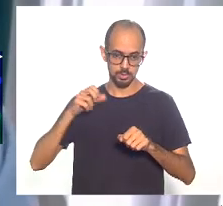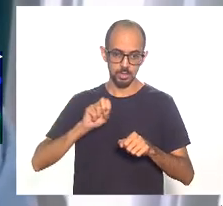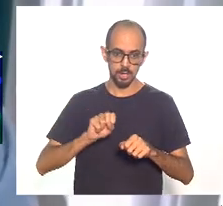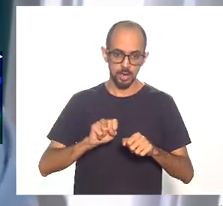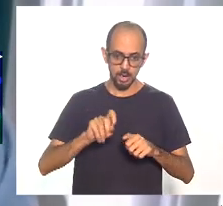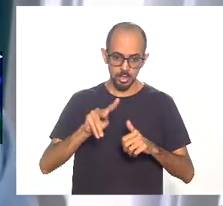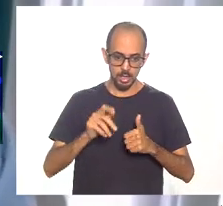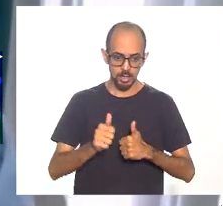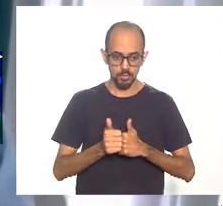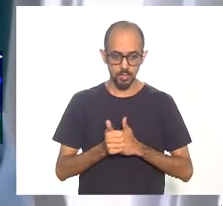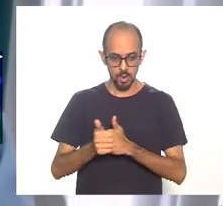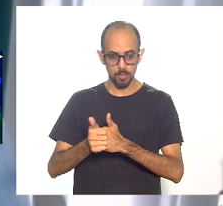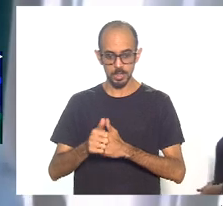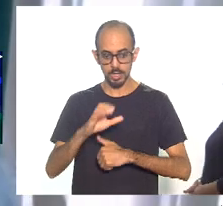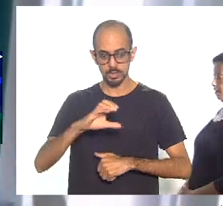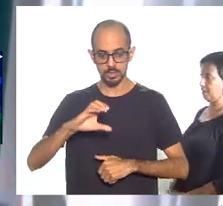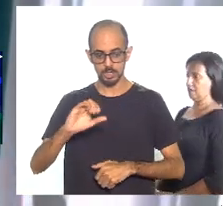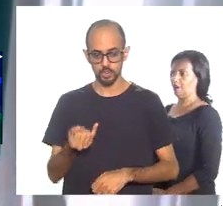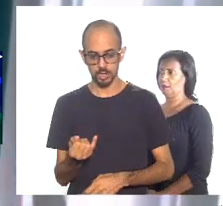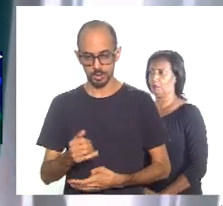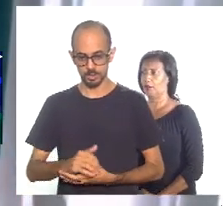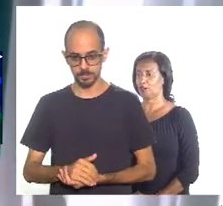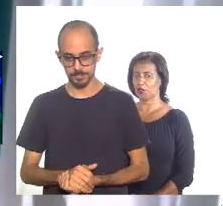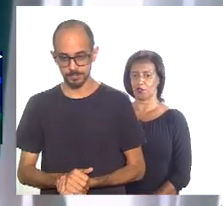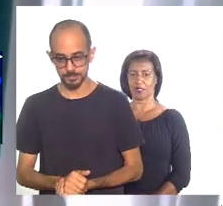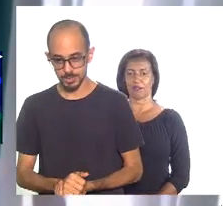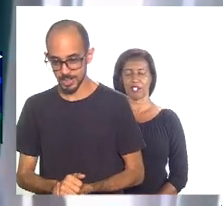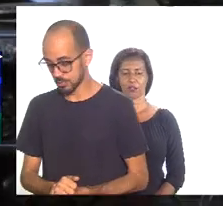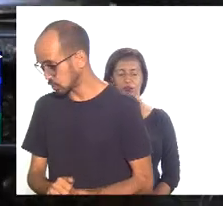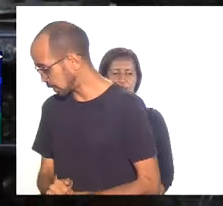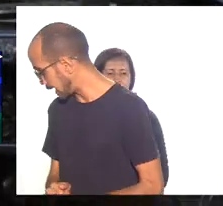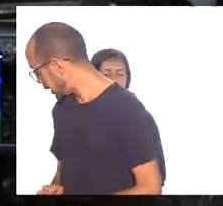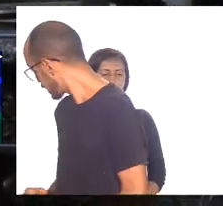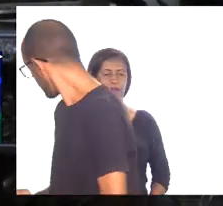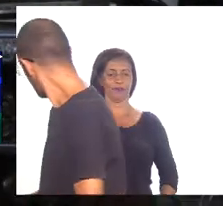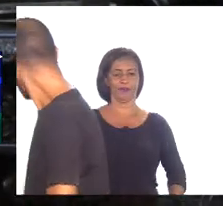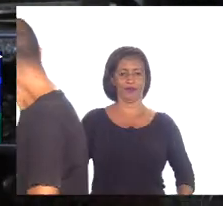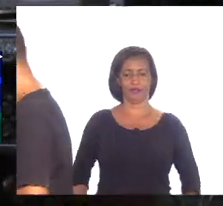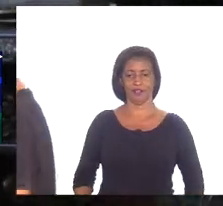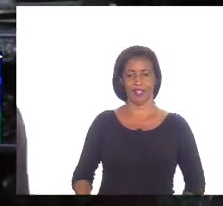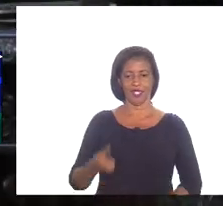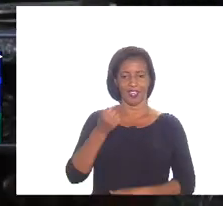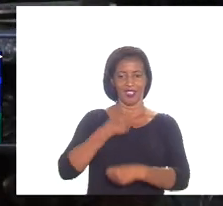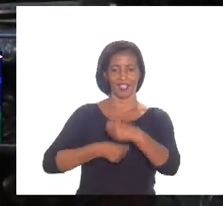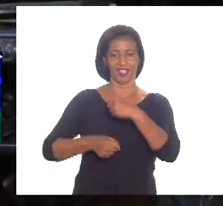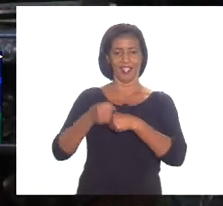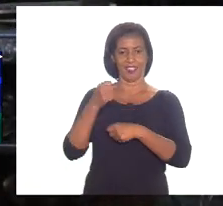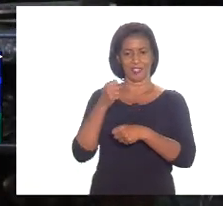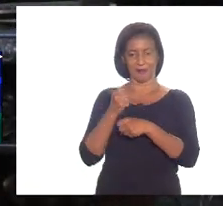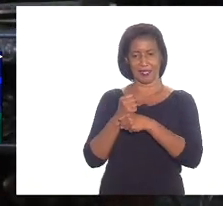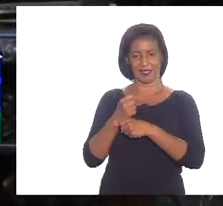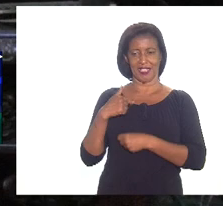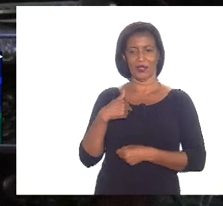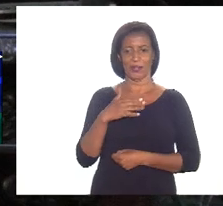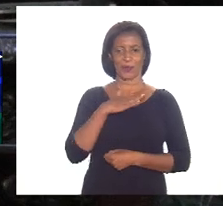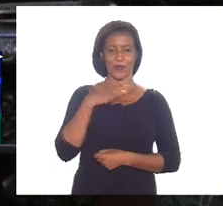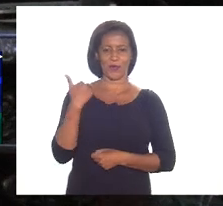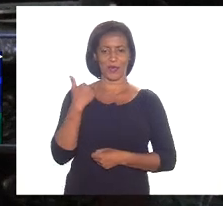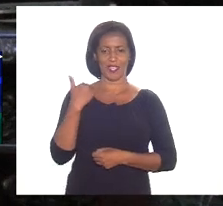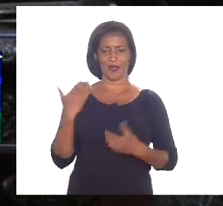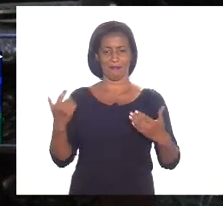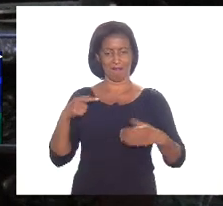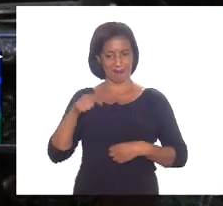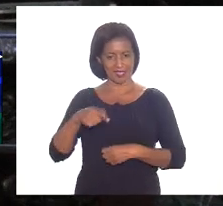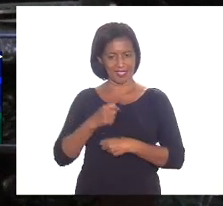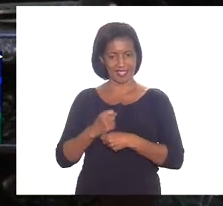um Tudo bem eu vou acompanhar o subjetivo da ccj o ano passado eu morri mas esse ano eu não morro como diz o